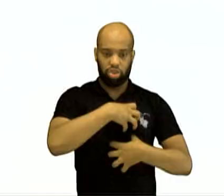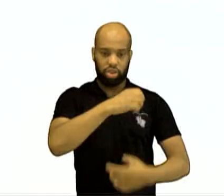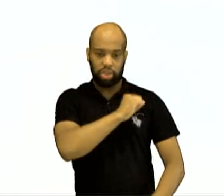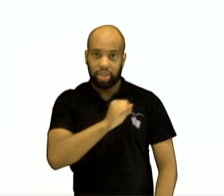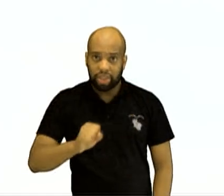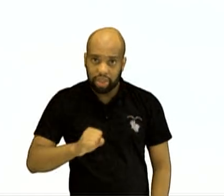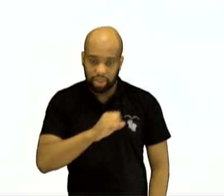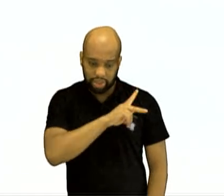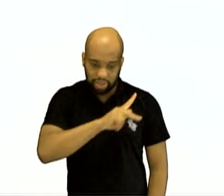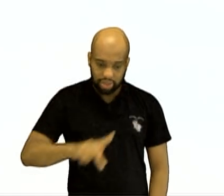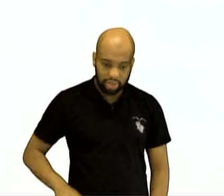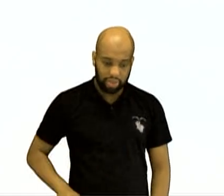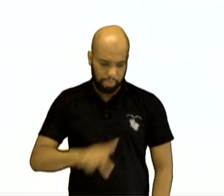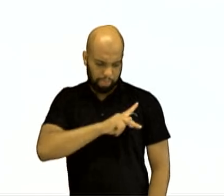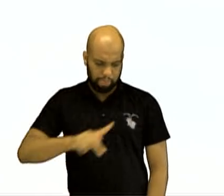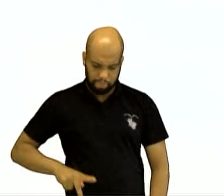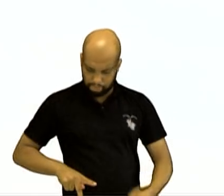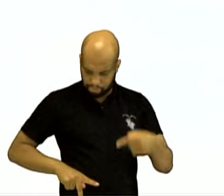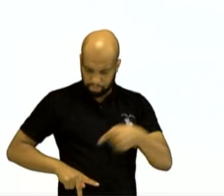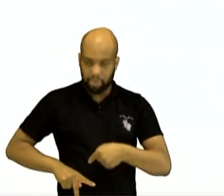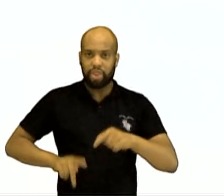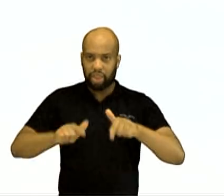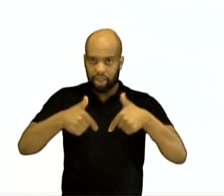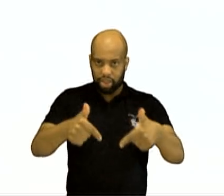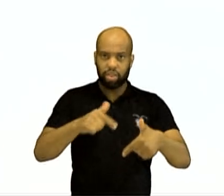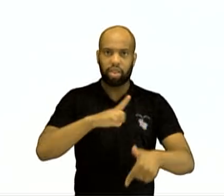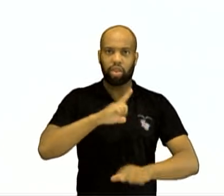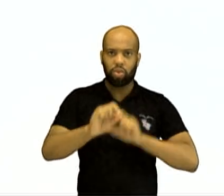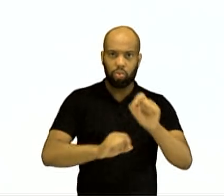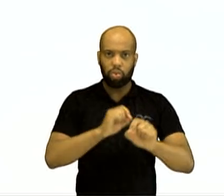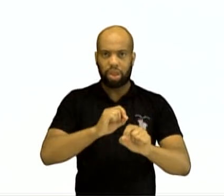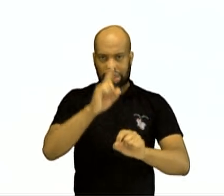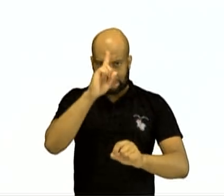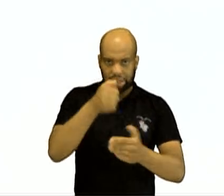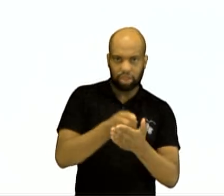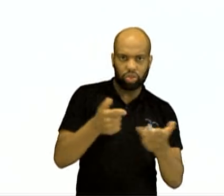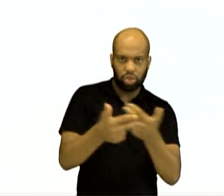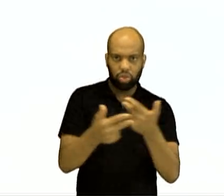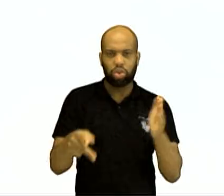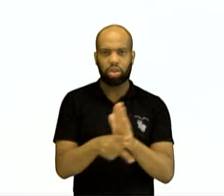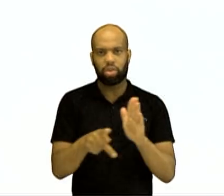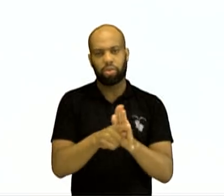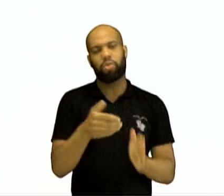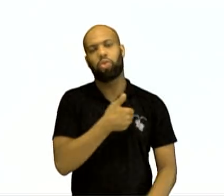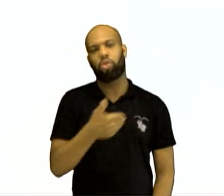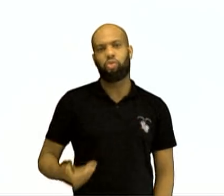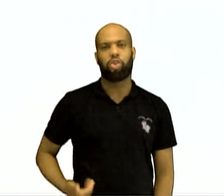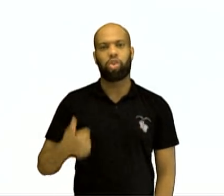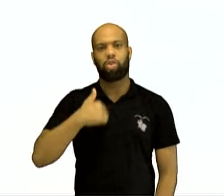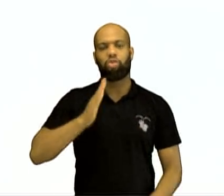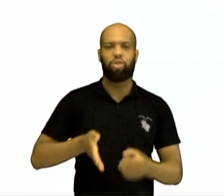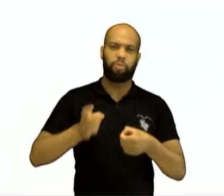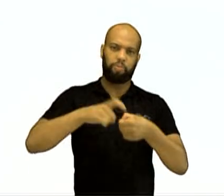que o presidente possui ação predominante no governo? Agora com você, a gente já volta para corrigir.